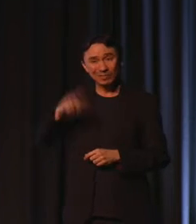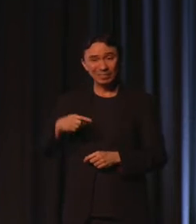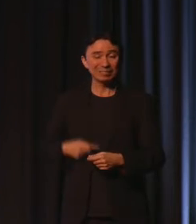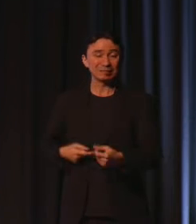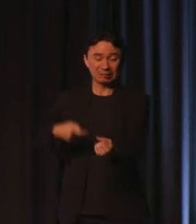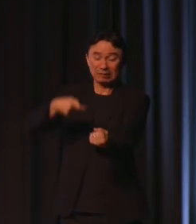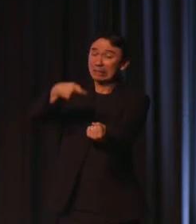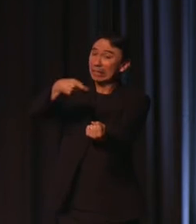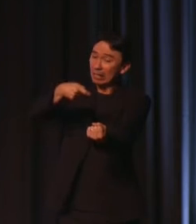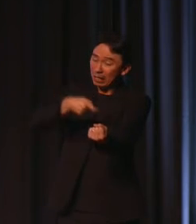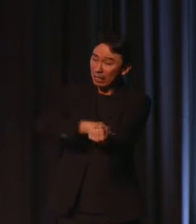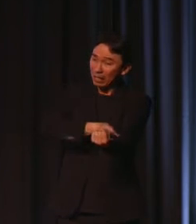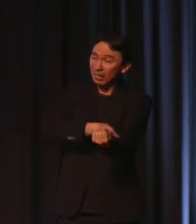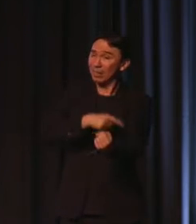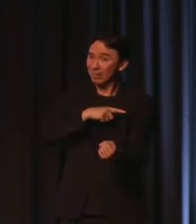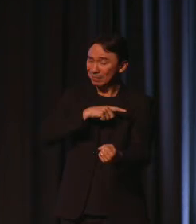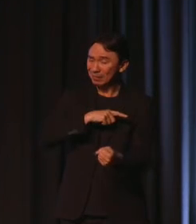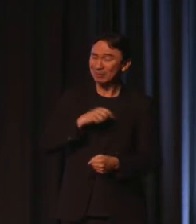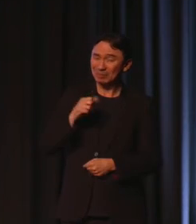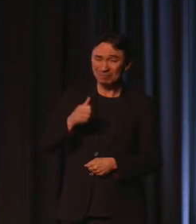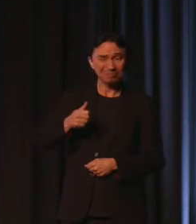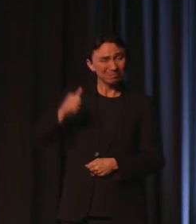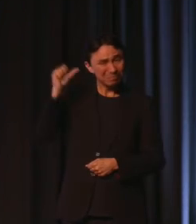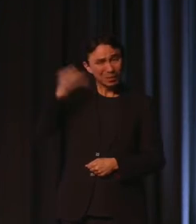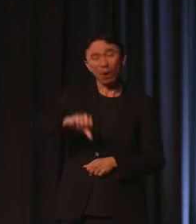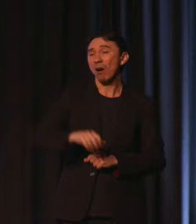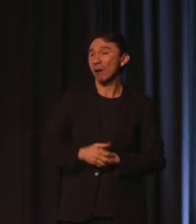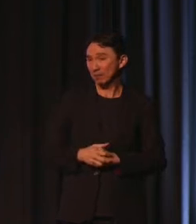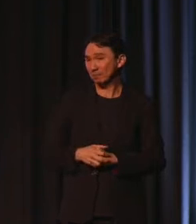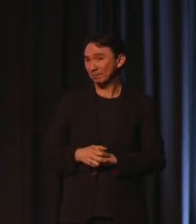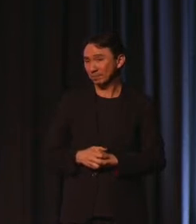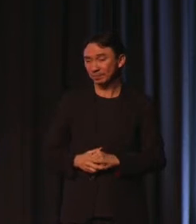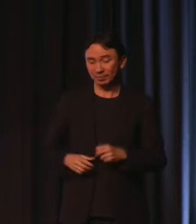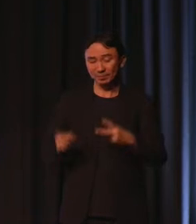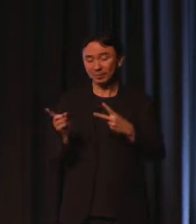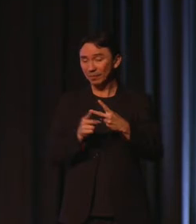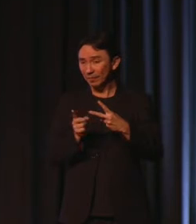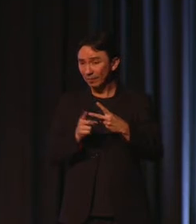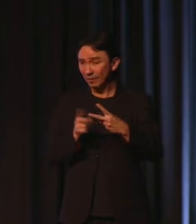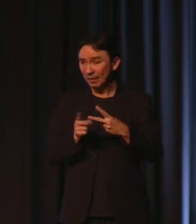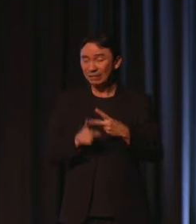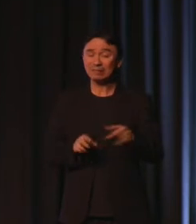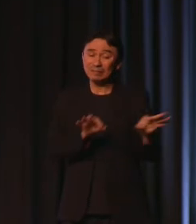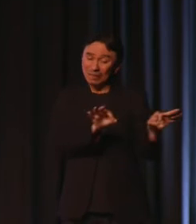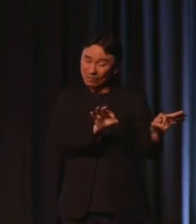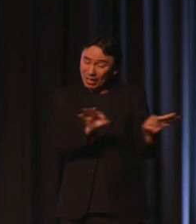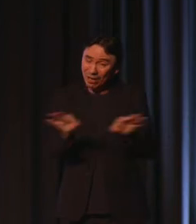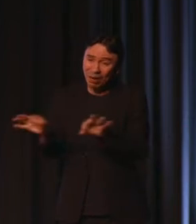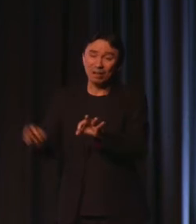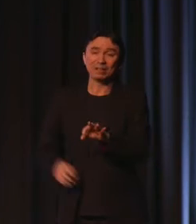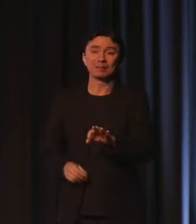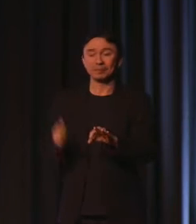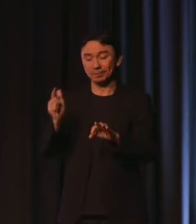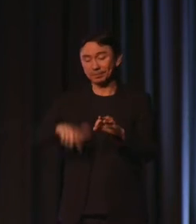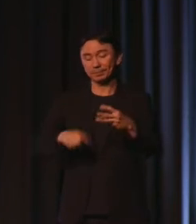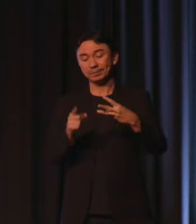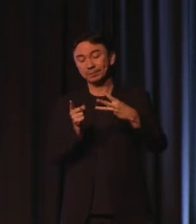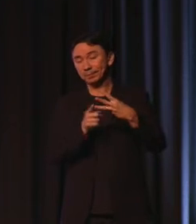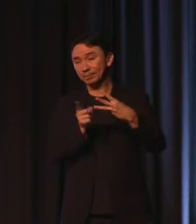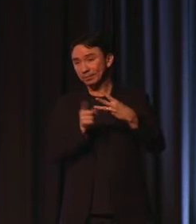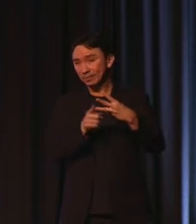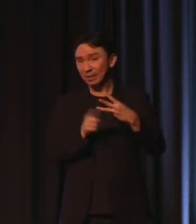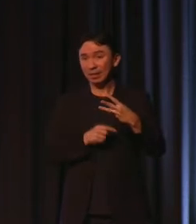modo de aplicação como a primeira, a frequência com que é feita em segunda, a dificuldade de deslocamento aparecendo